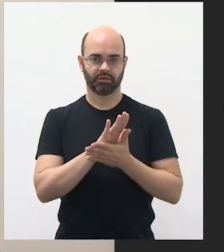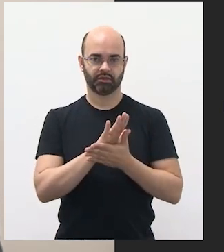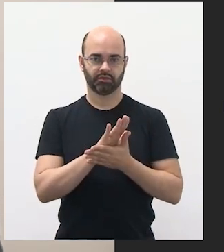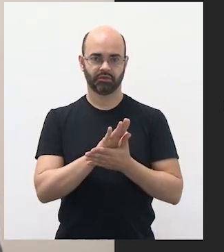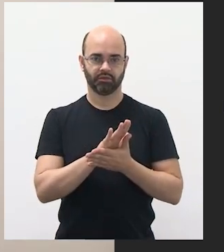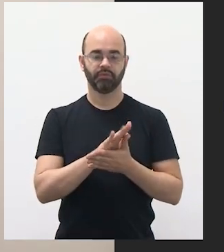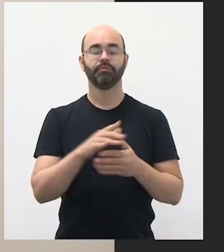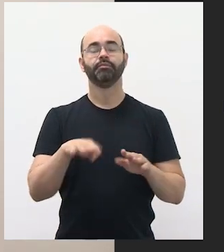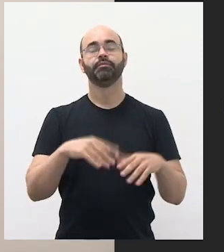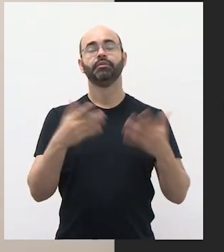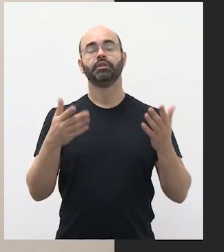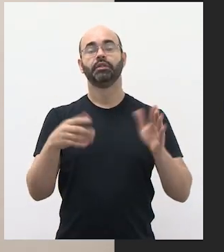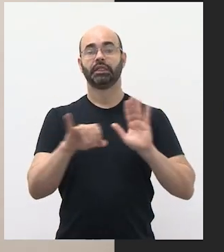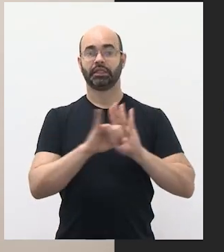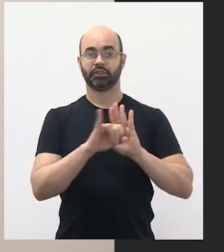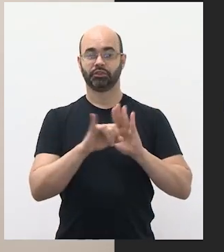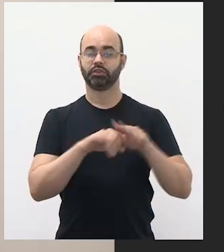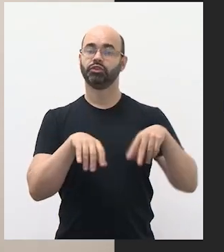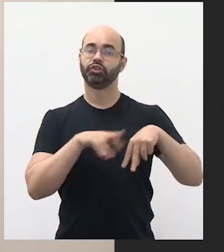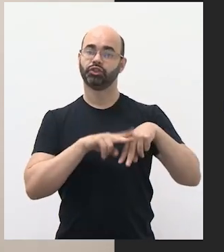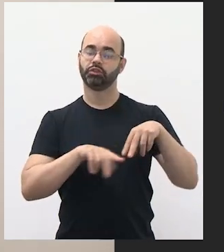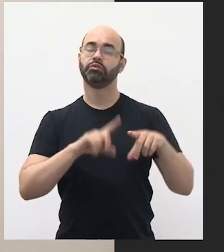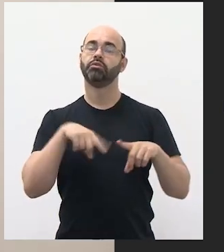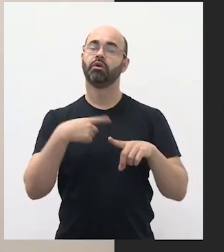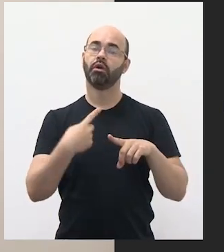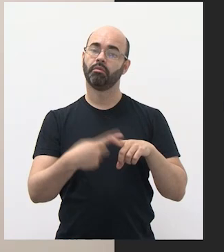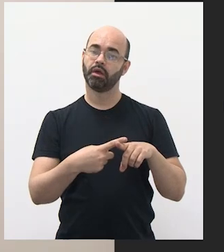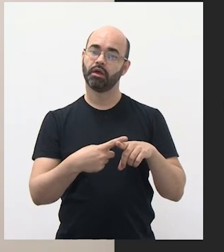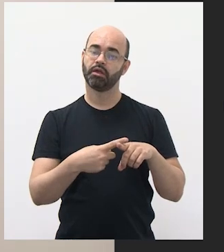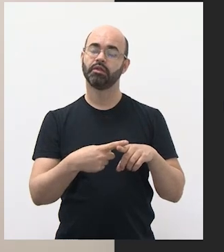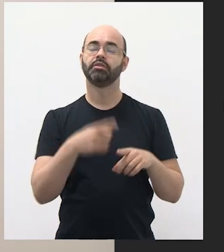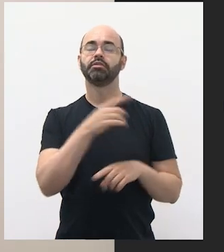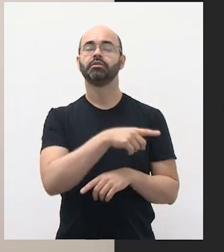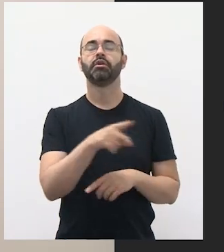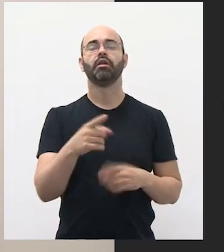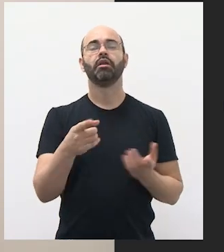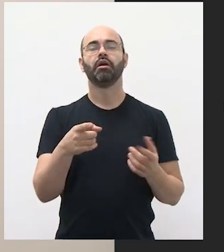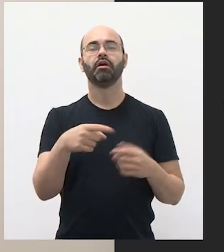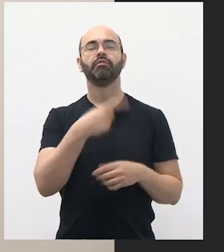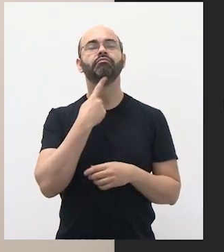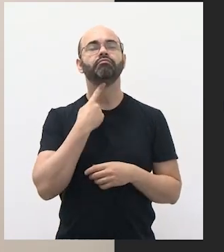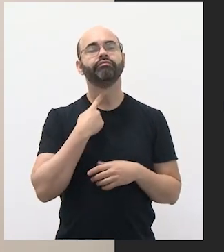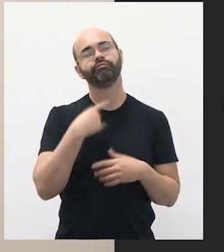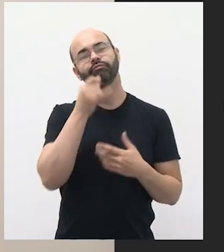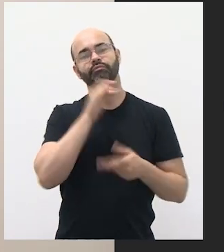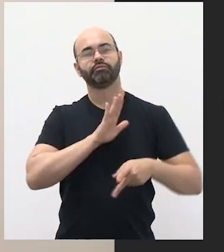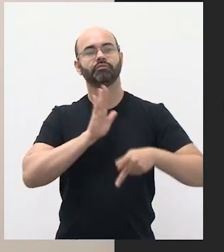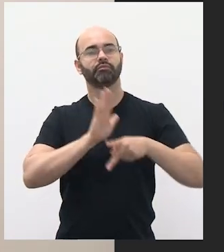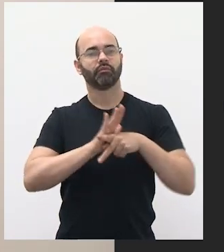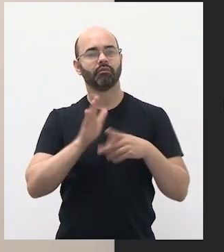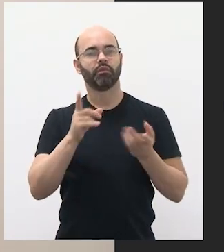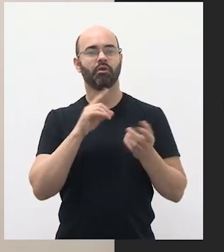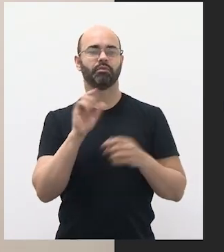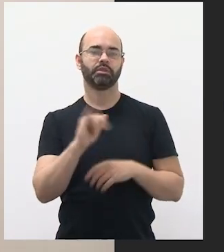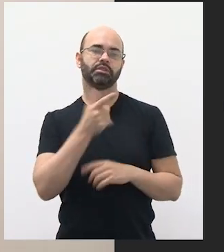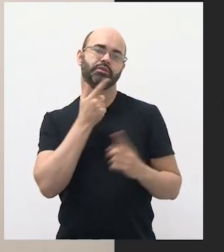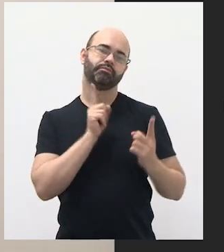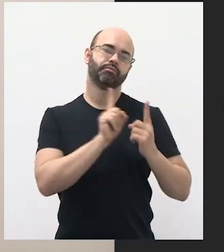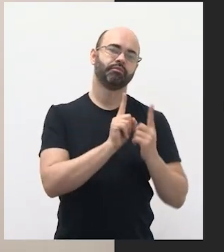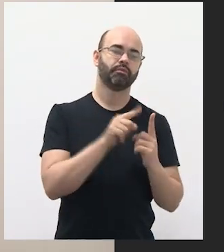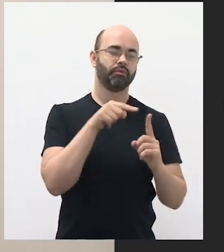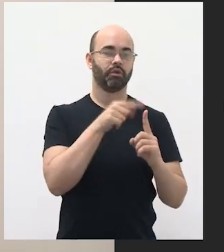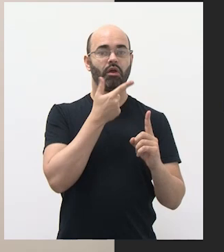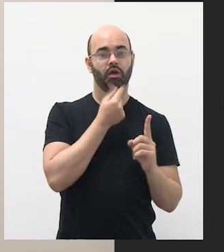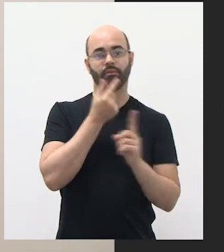orientação sexual. E, além disso, a escola deve promover ações pedagógicas que visem desconstruir e superar